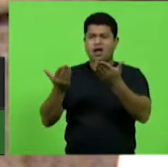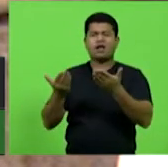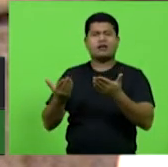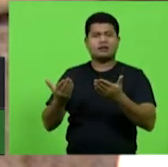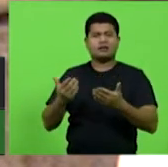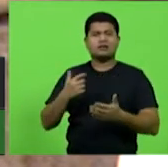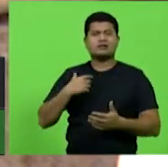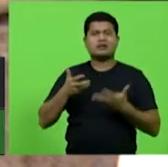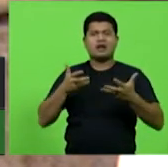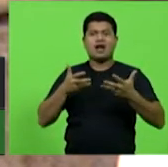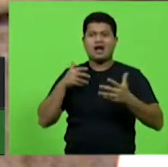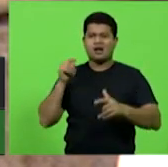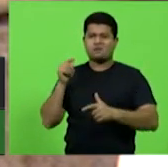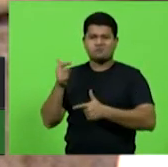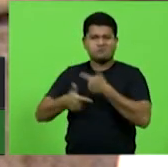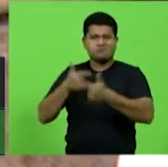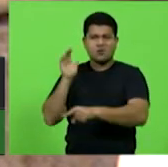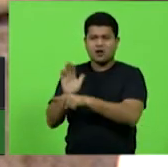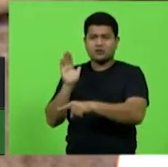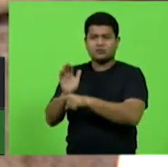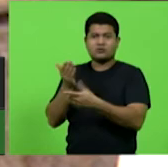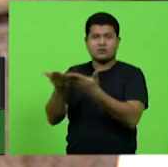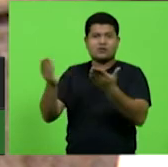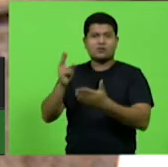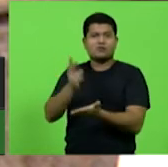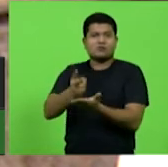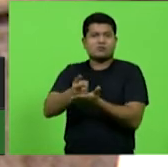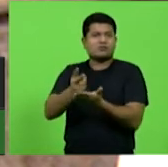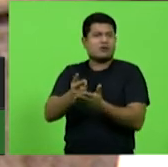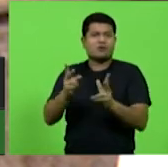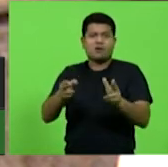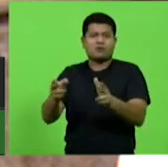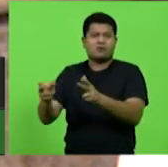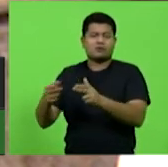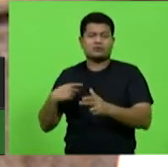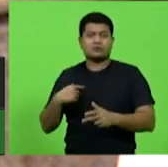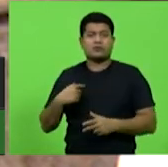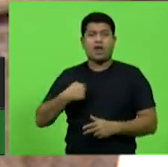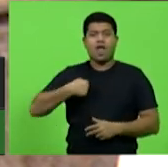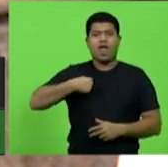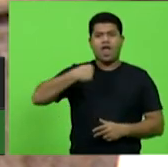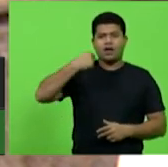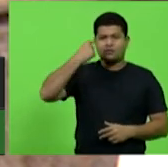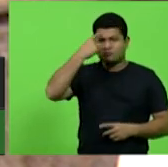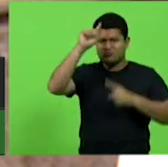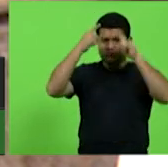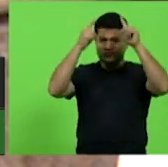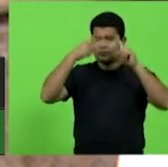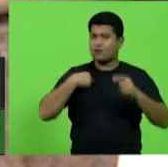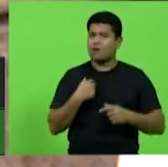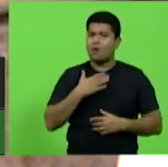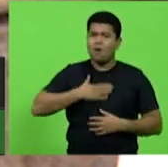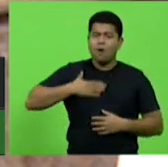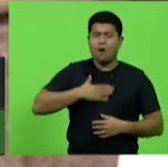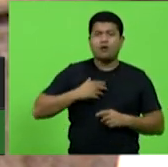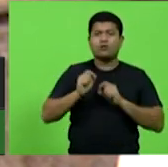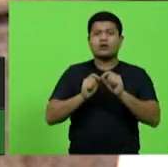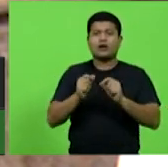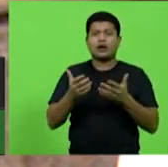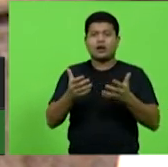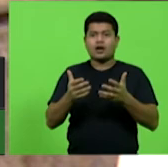é frustrante, porque quem é idealista como eu e quer ver um Brasil diferente, um Brasil melhor, um Brasil futuro, próspero, onde as pessoas